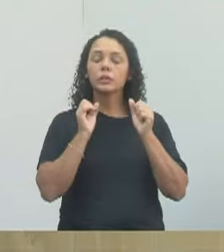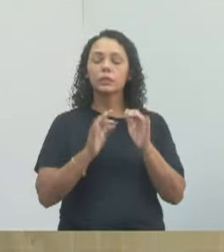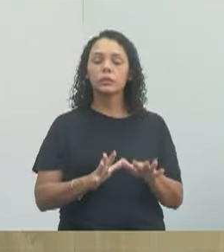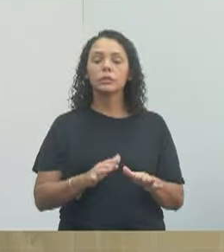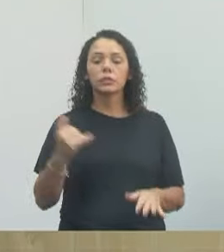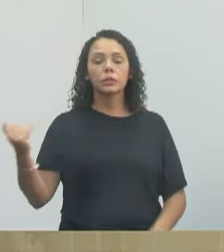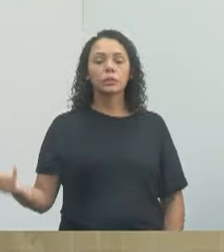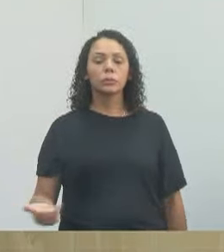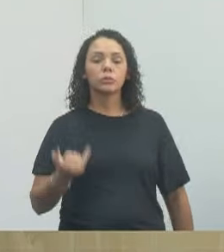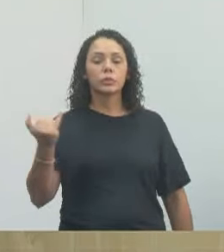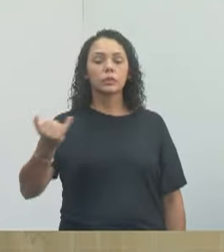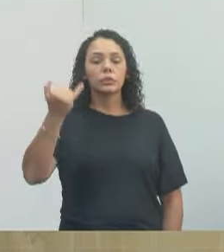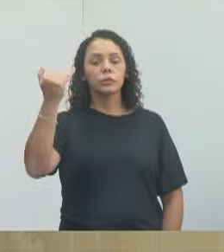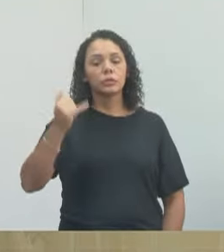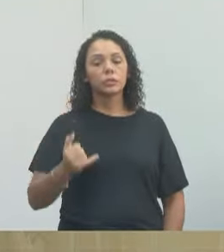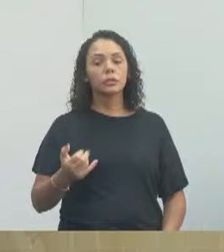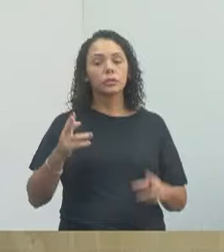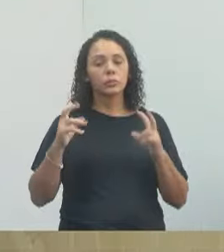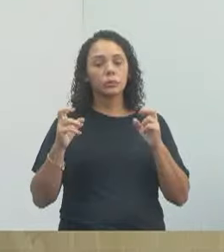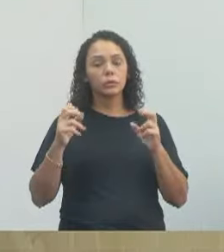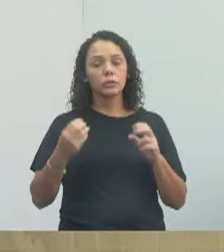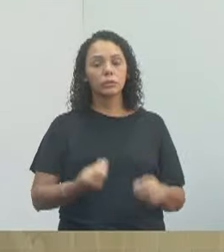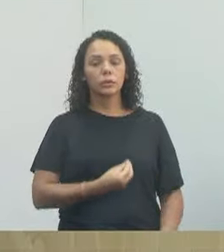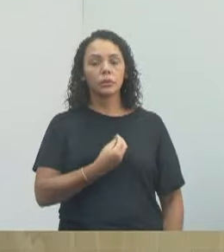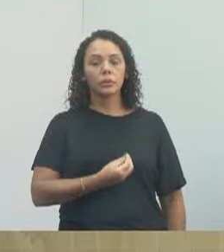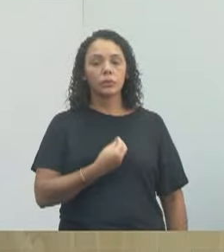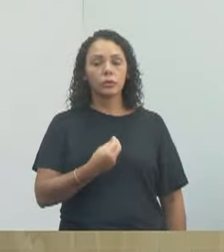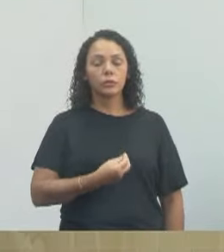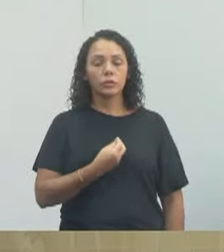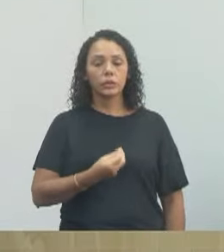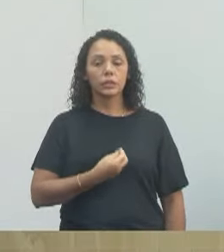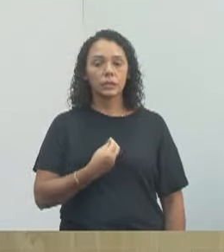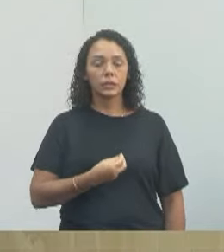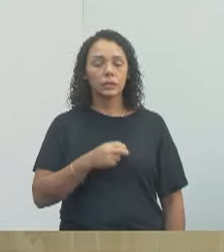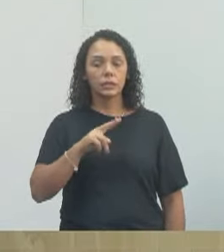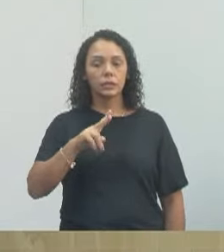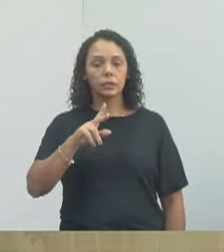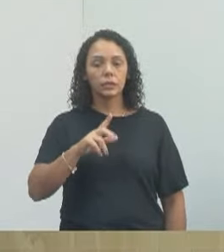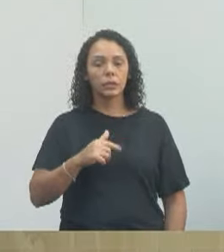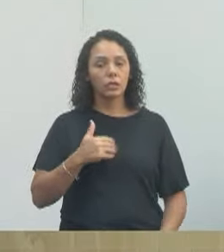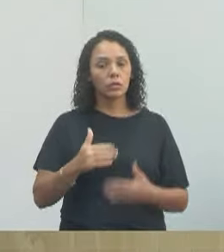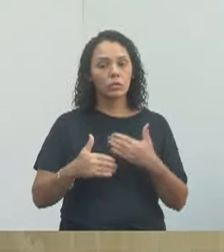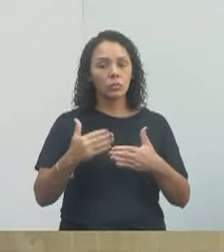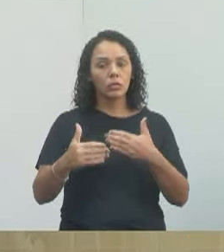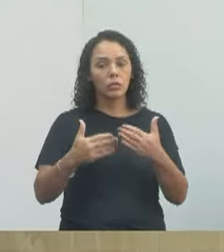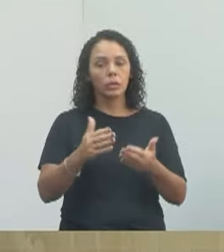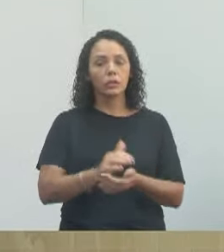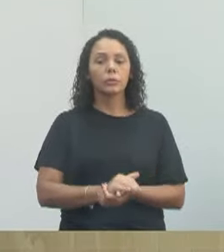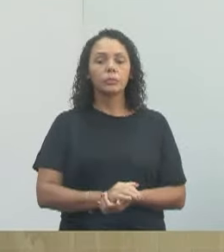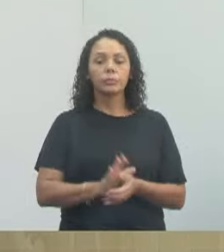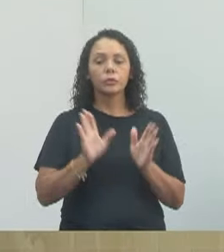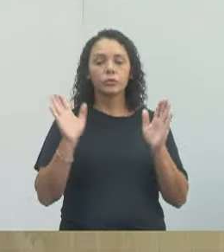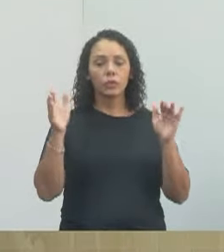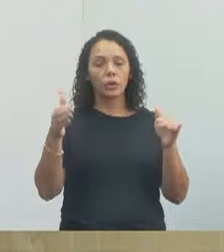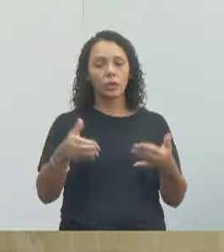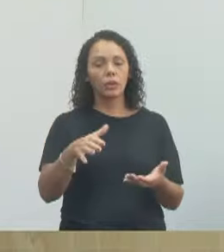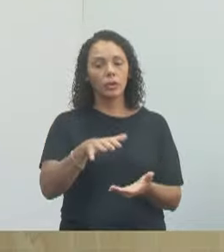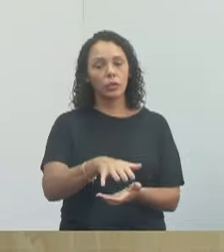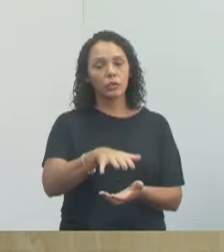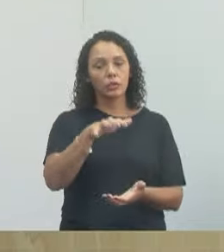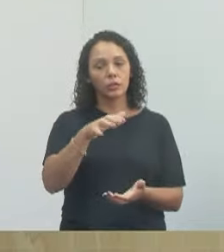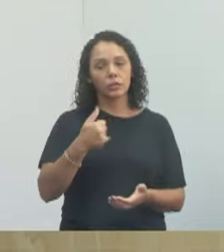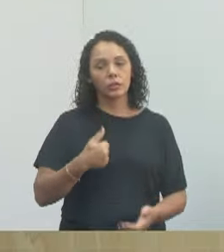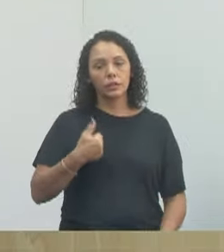longa projeto voltado à moradia assistida e gratuita que tem como público as pessoas idosas de 60 anos ou